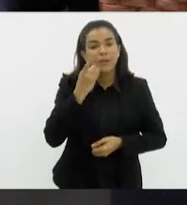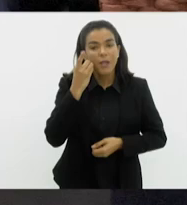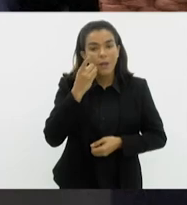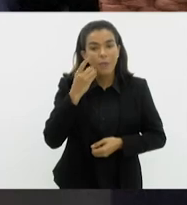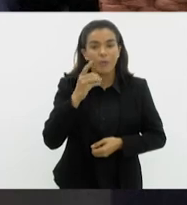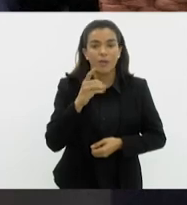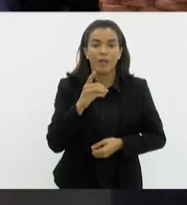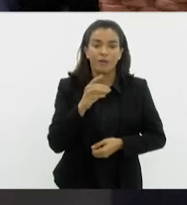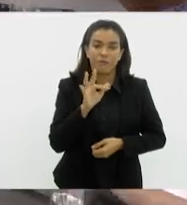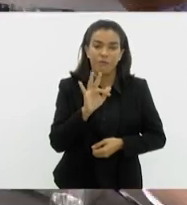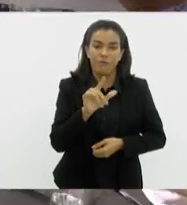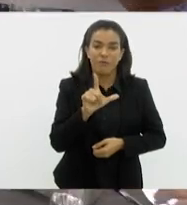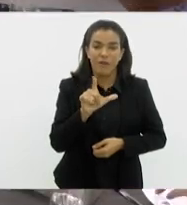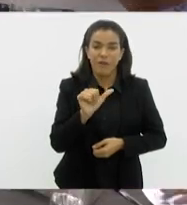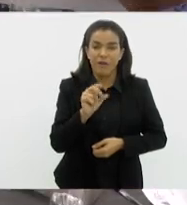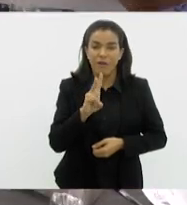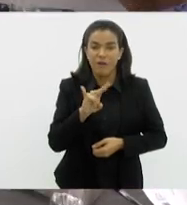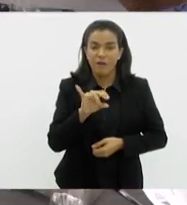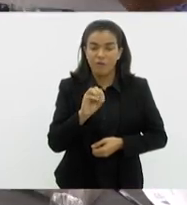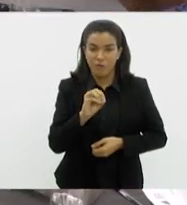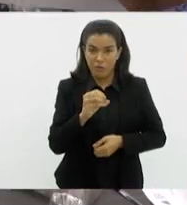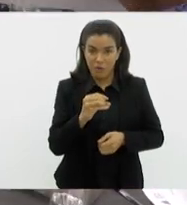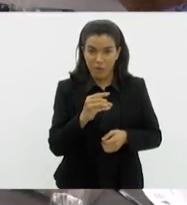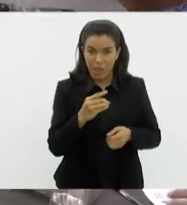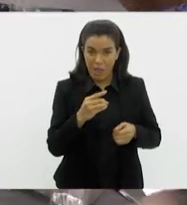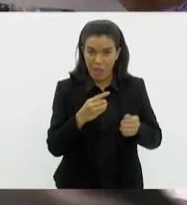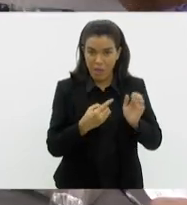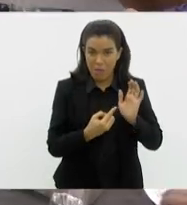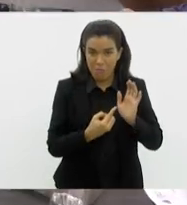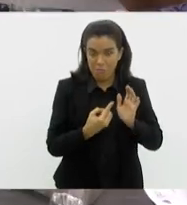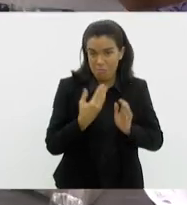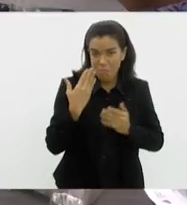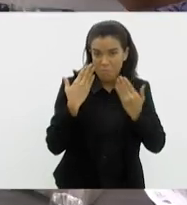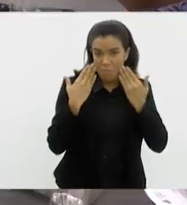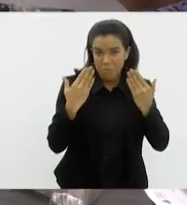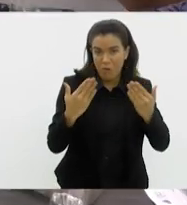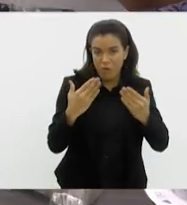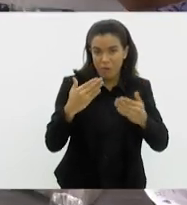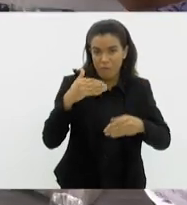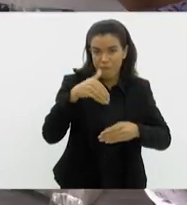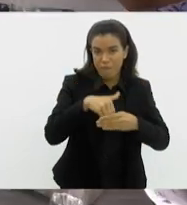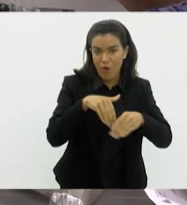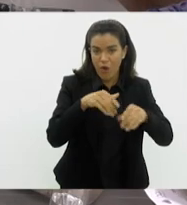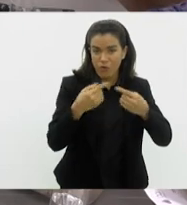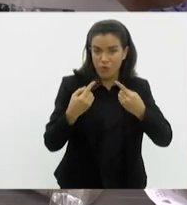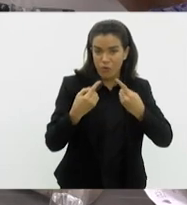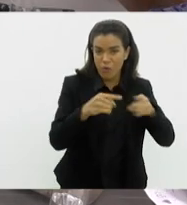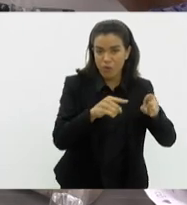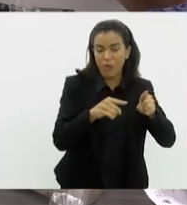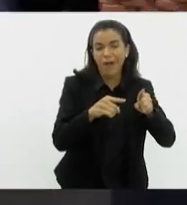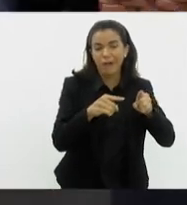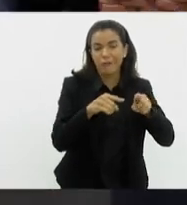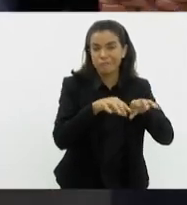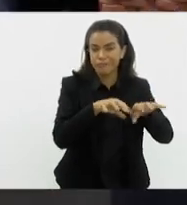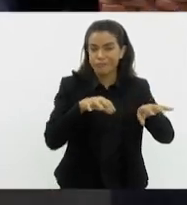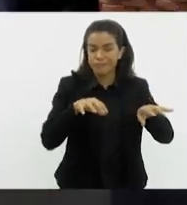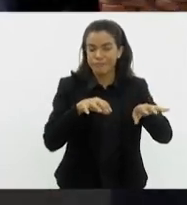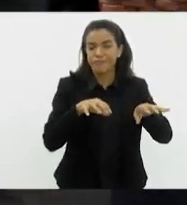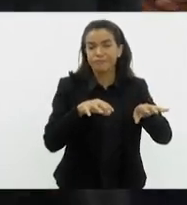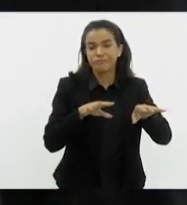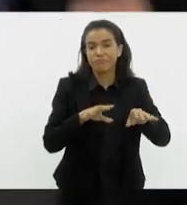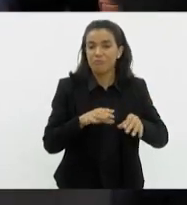Deputado Serafini, quer apresentar voto contrário, um voto contrário divergente, então? Eu dou um voto divergente, favorável às